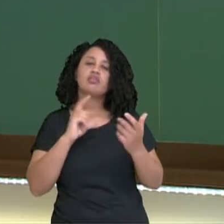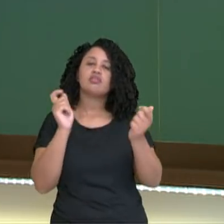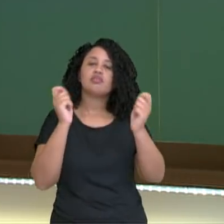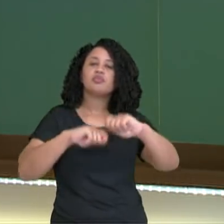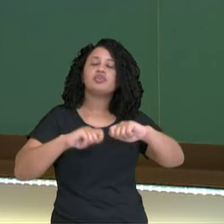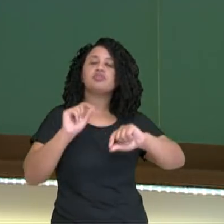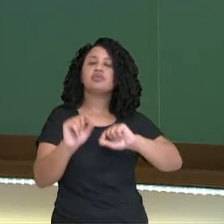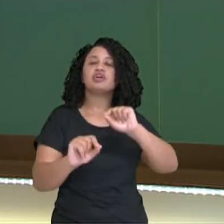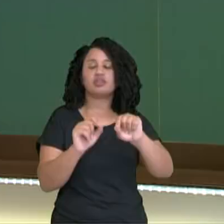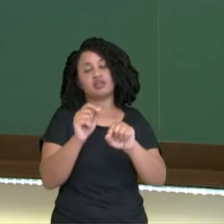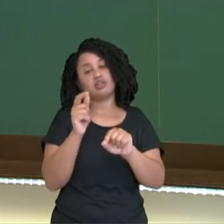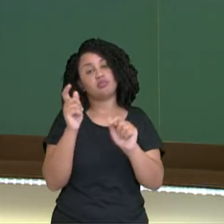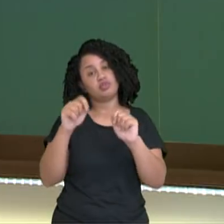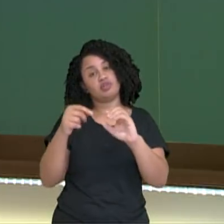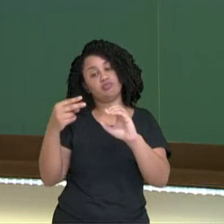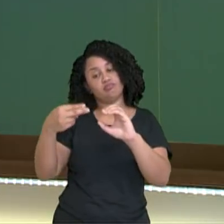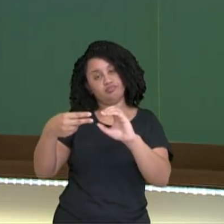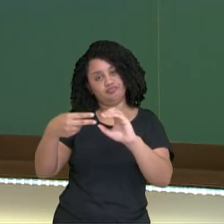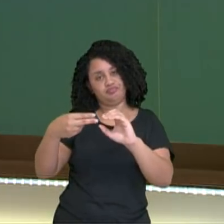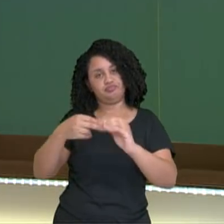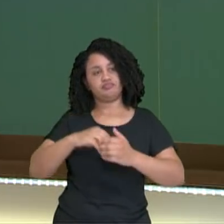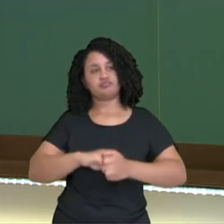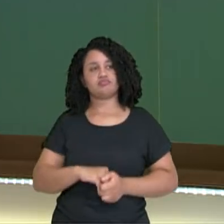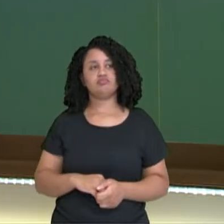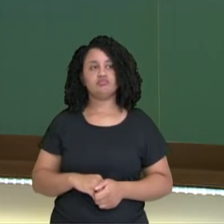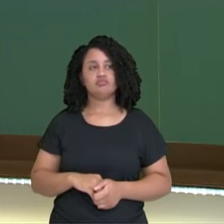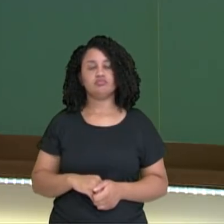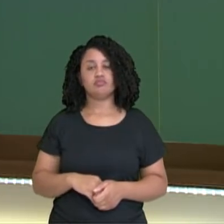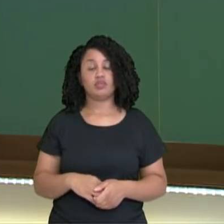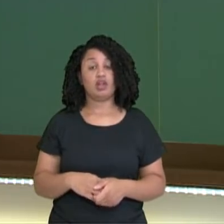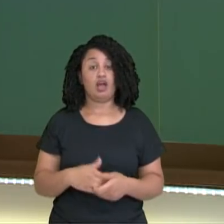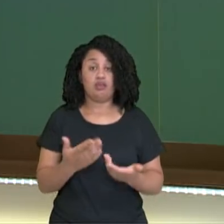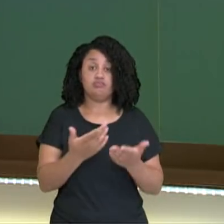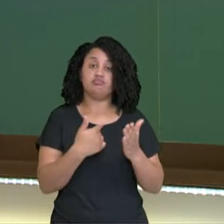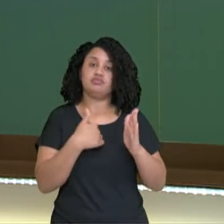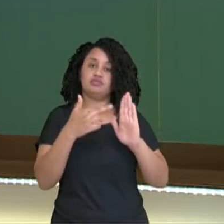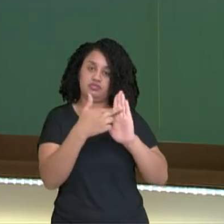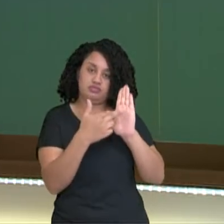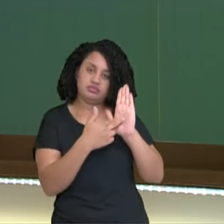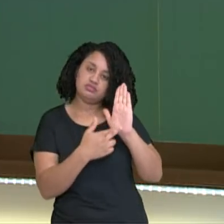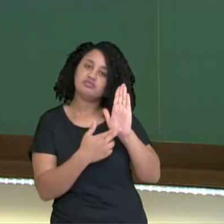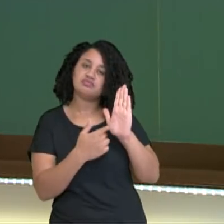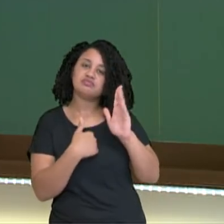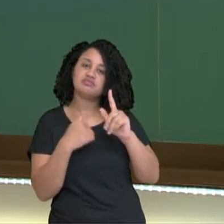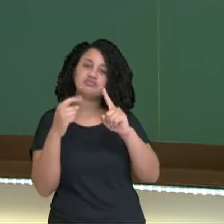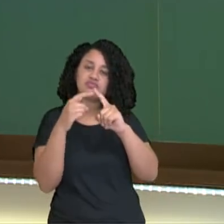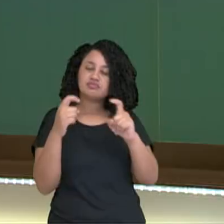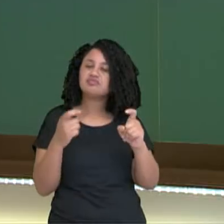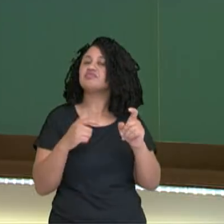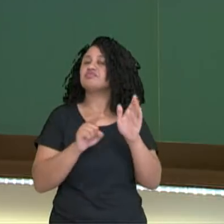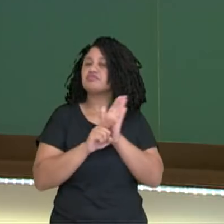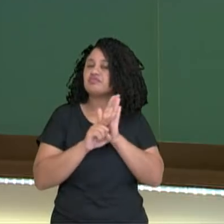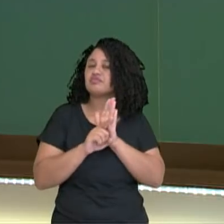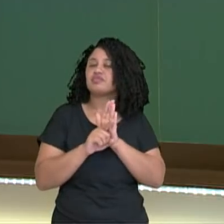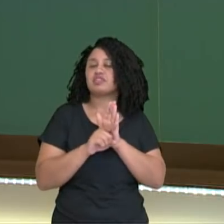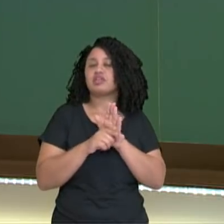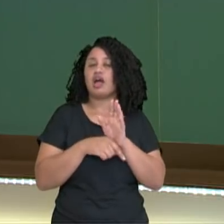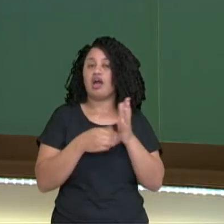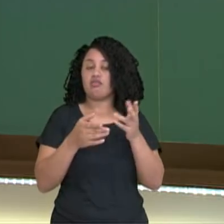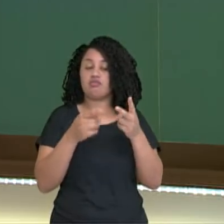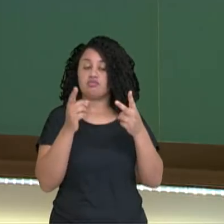fazem dupla ligação, ok? Vamos à sequência. Ainda dentro de postulados, a gente vai para o segundo, nós vimos só o